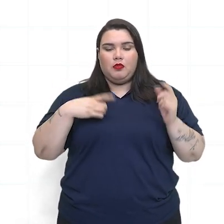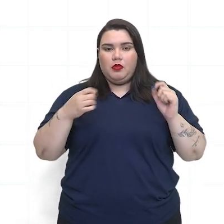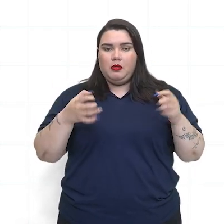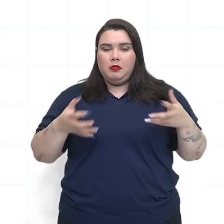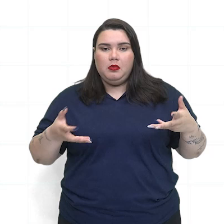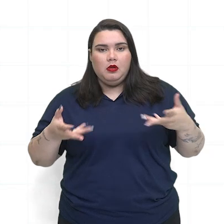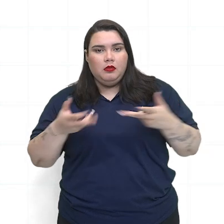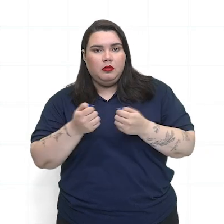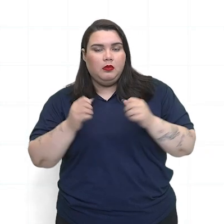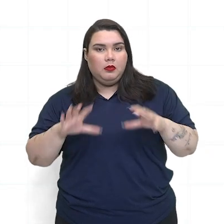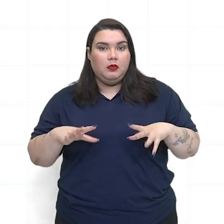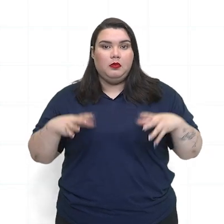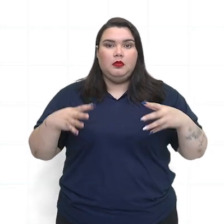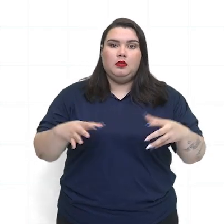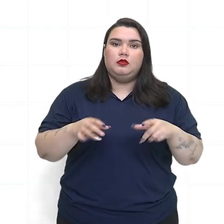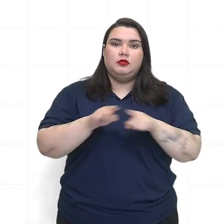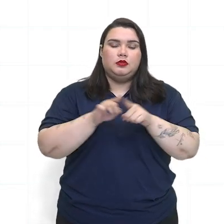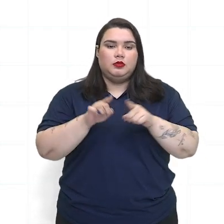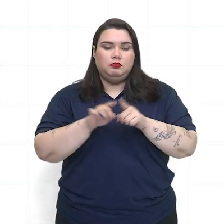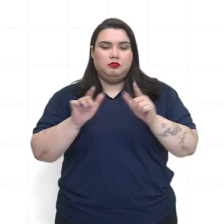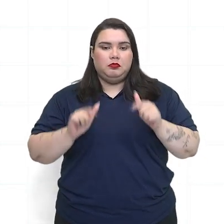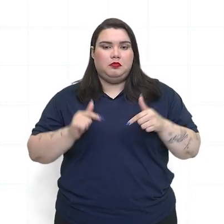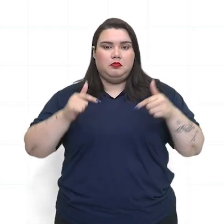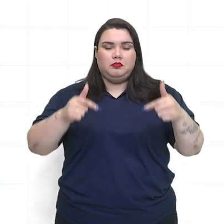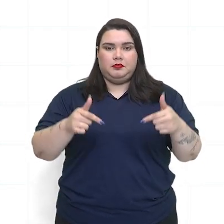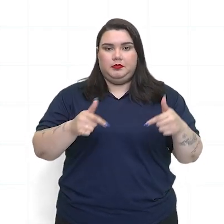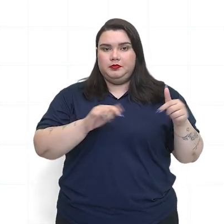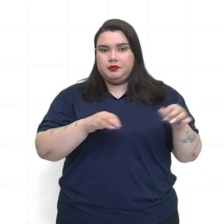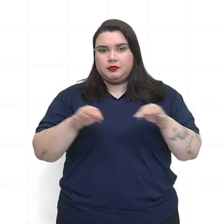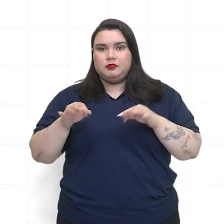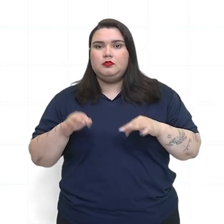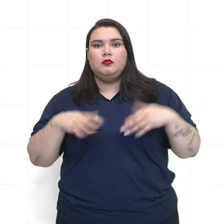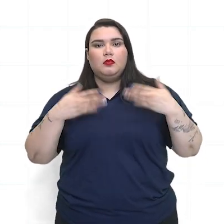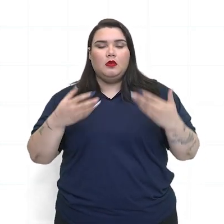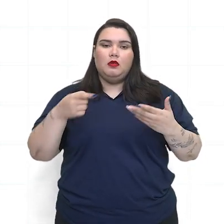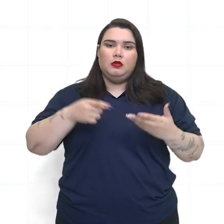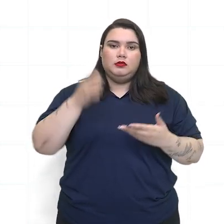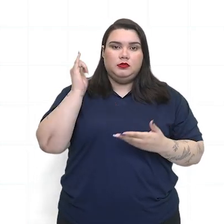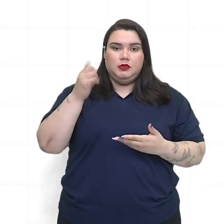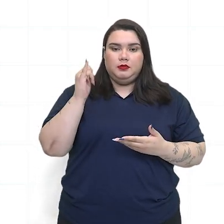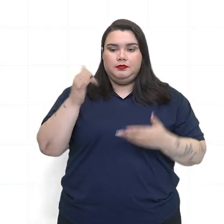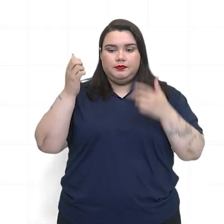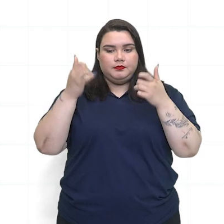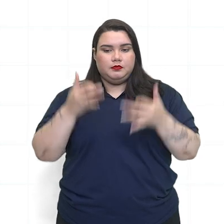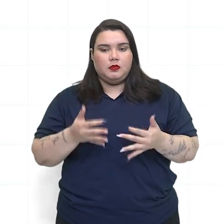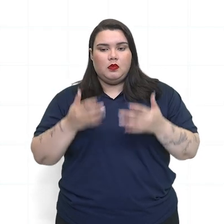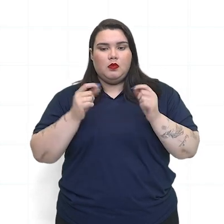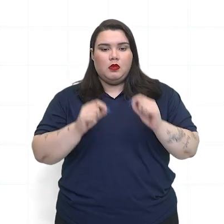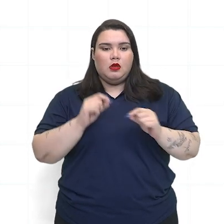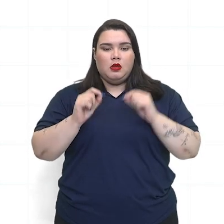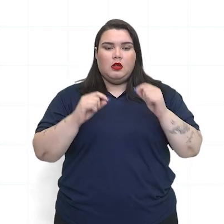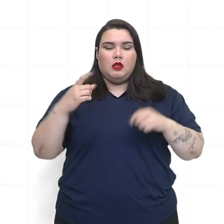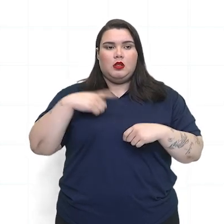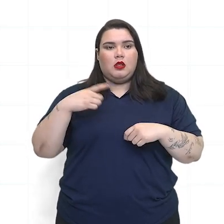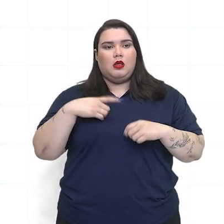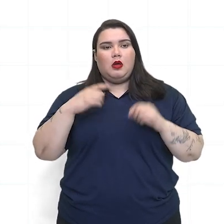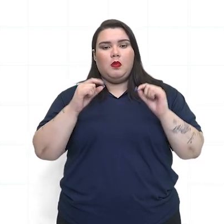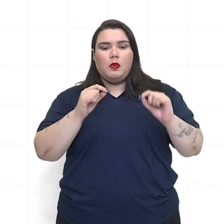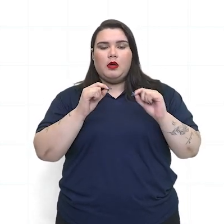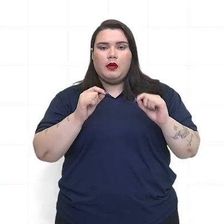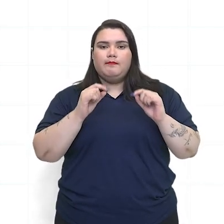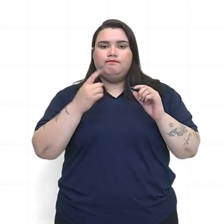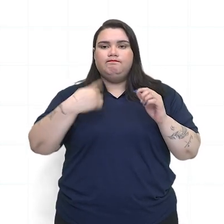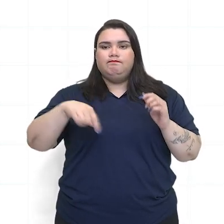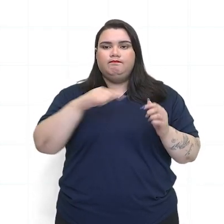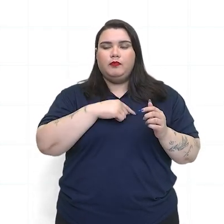por suas coragens e feitos incríveis. E essas narrativas são como grandes aventuras que nos inspiram e